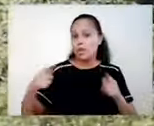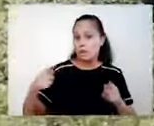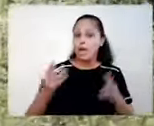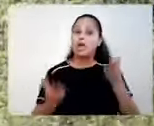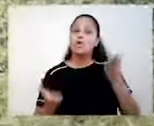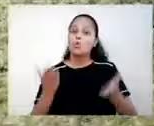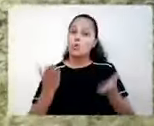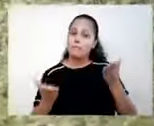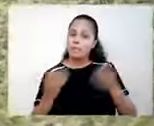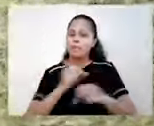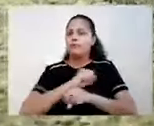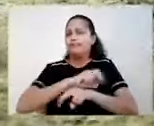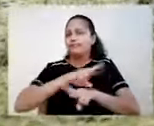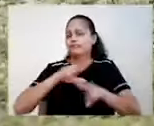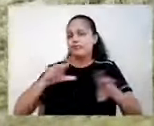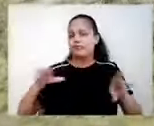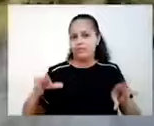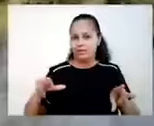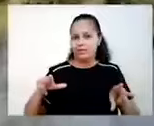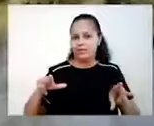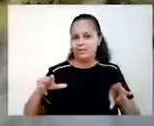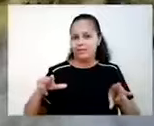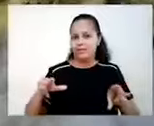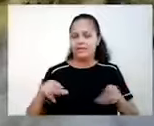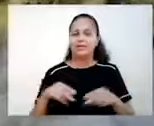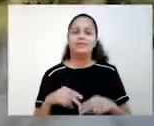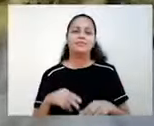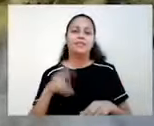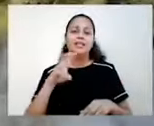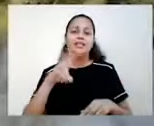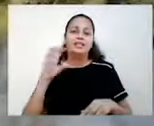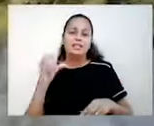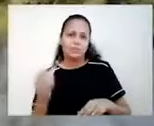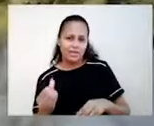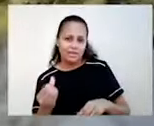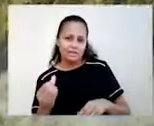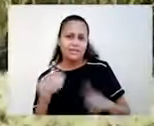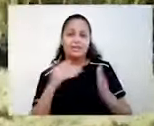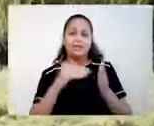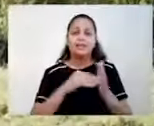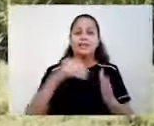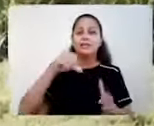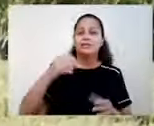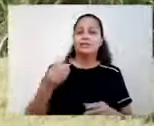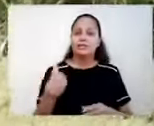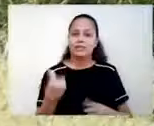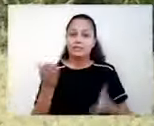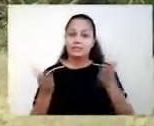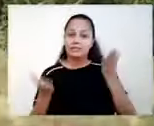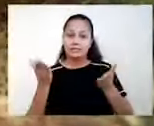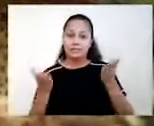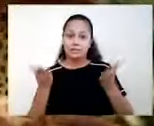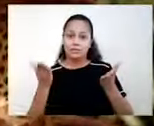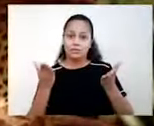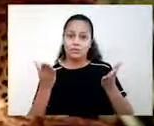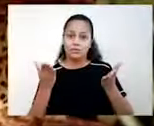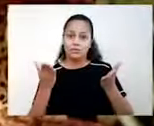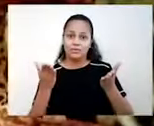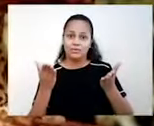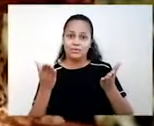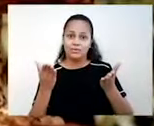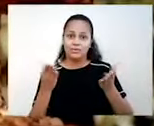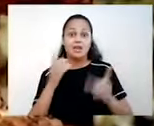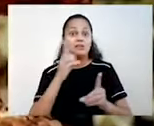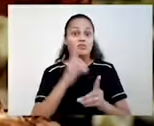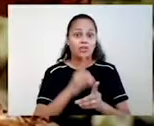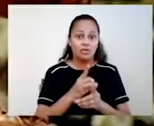Seu tamanho e peso podem variar bastante. Ficam normalmente entre 56 a 96 quilos, mas já